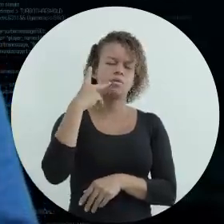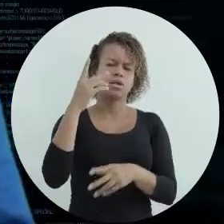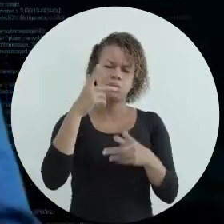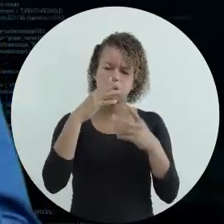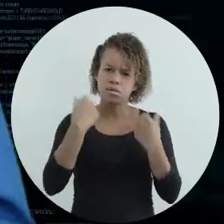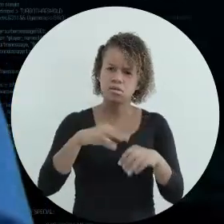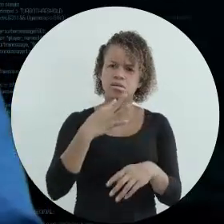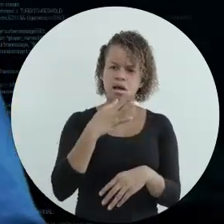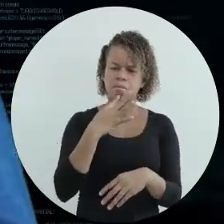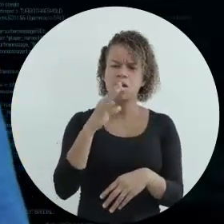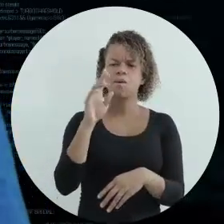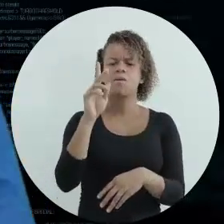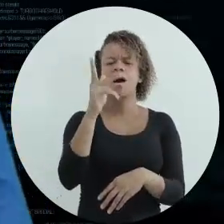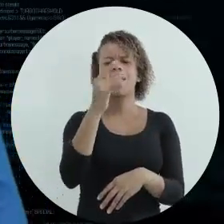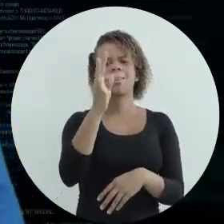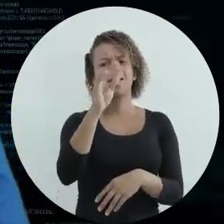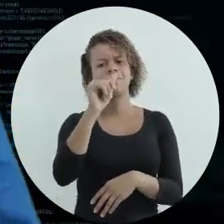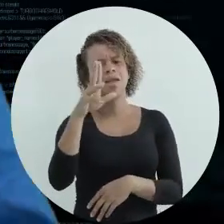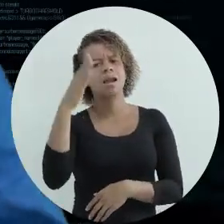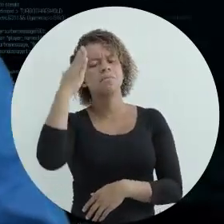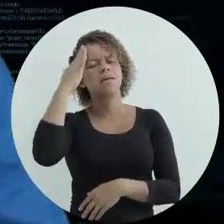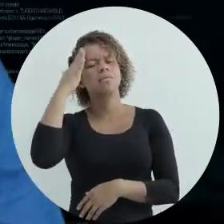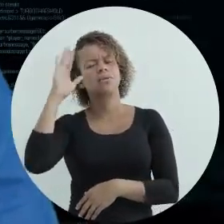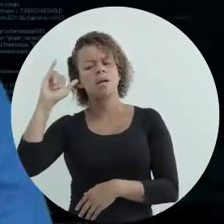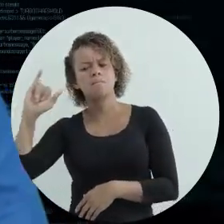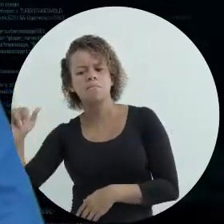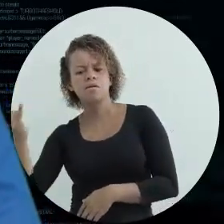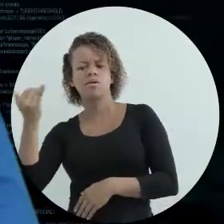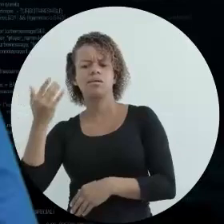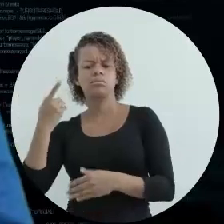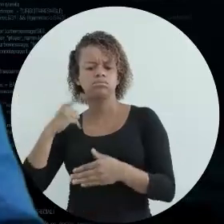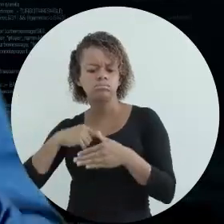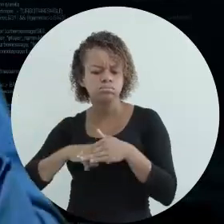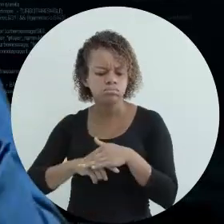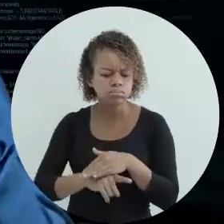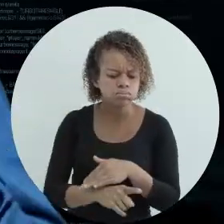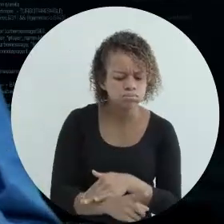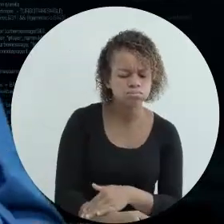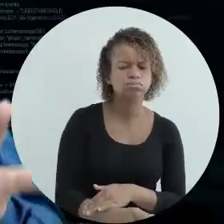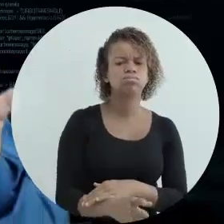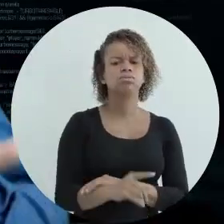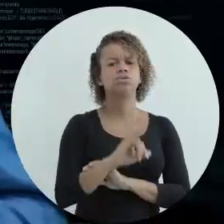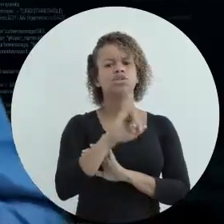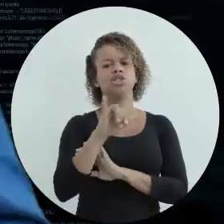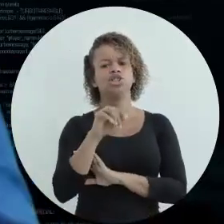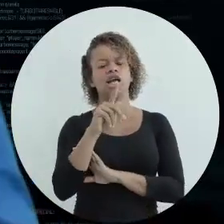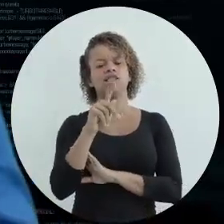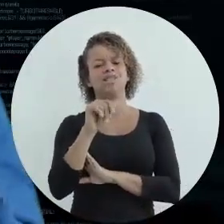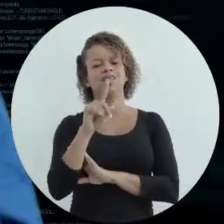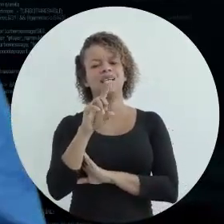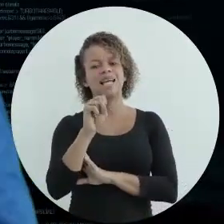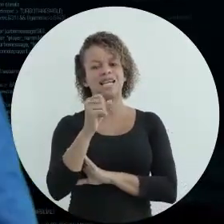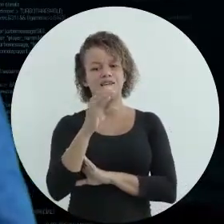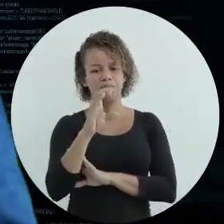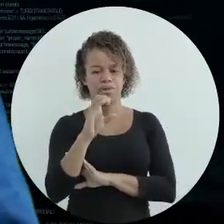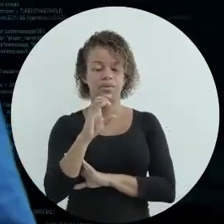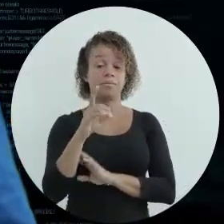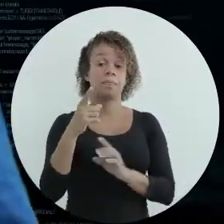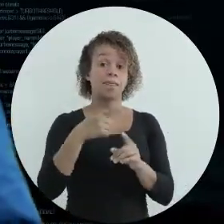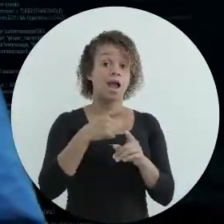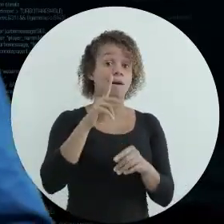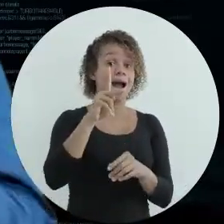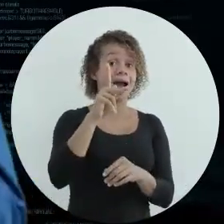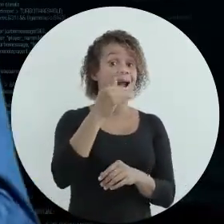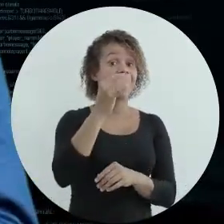poder aproveitar o máximo possível no JavaScript. Então entenda, o HTML5 é uma marca